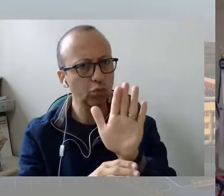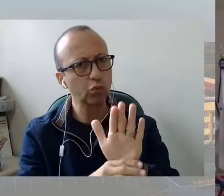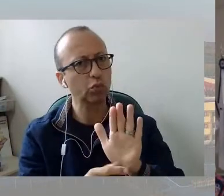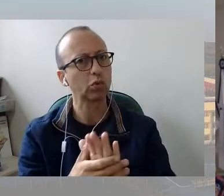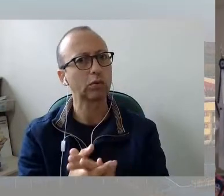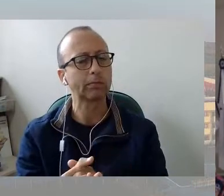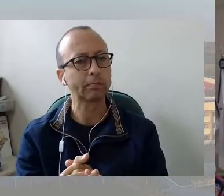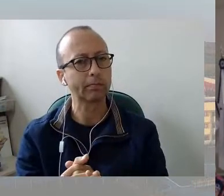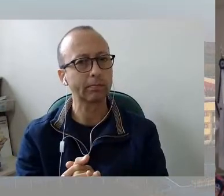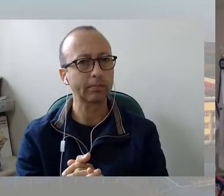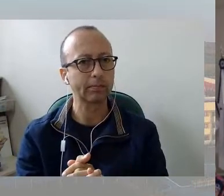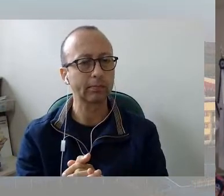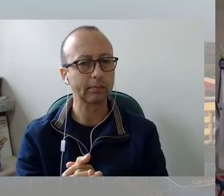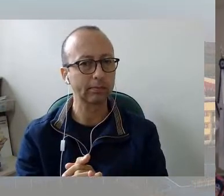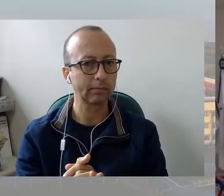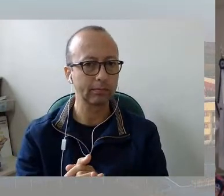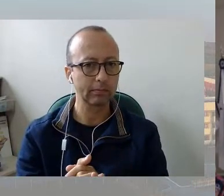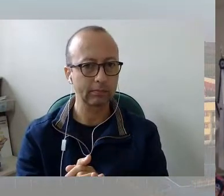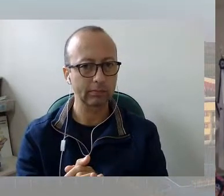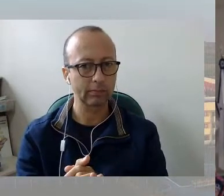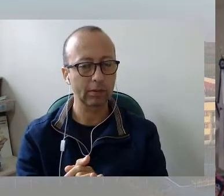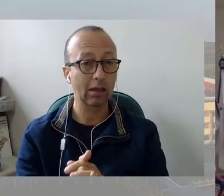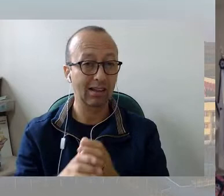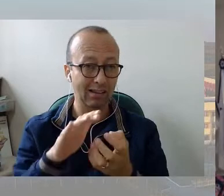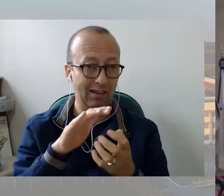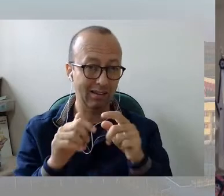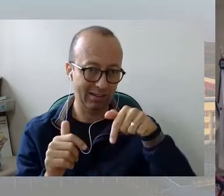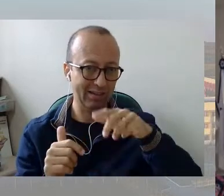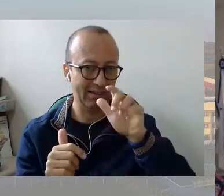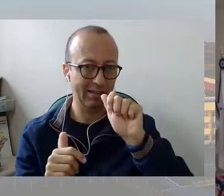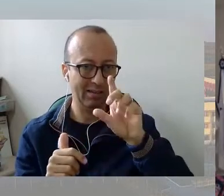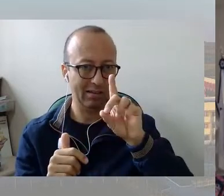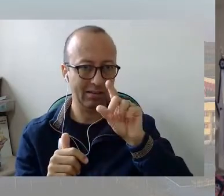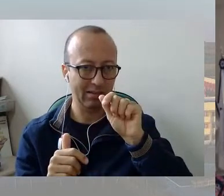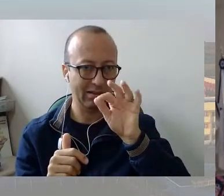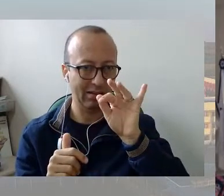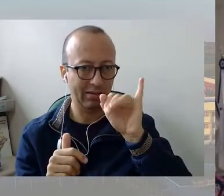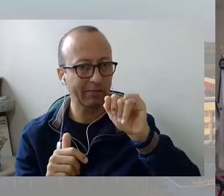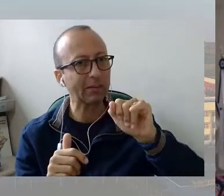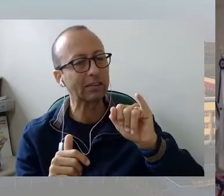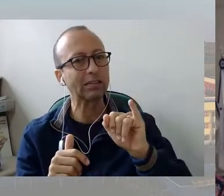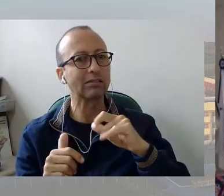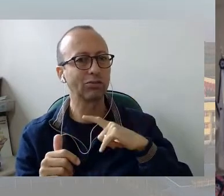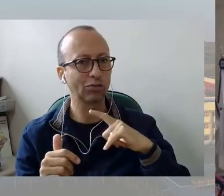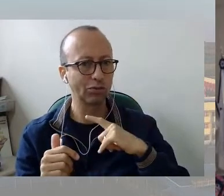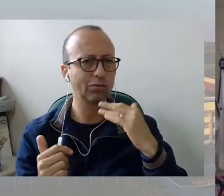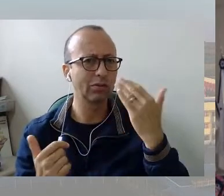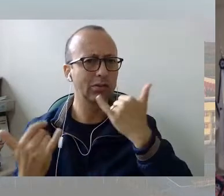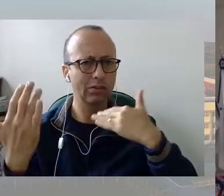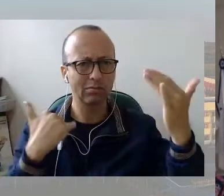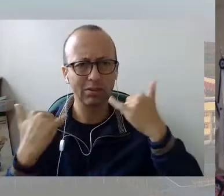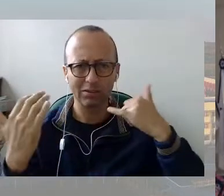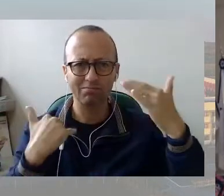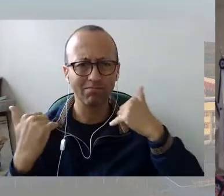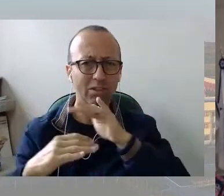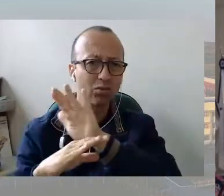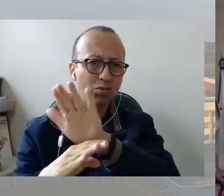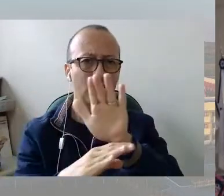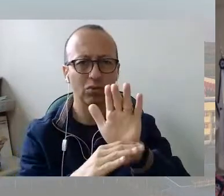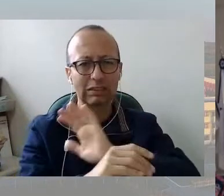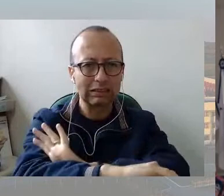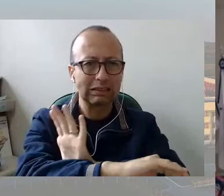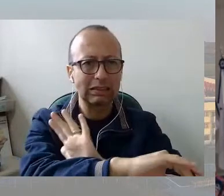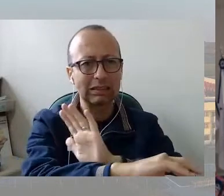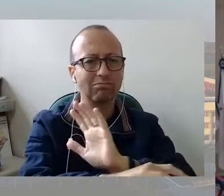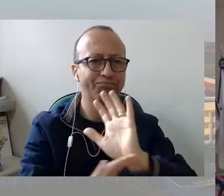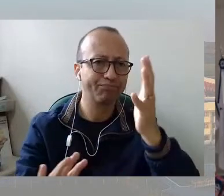vários campos para situações de racismo. De algumas temos devolutivas e nos mantemos orientando sobre as situações, enquanto outras